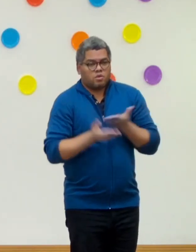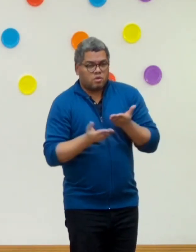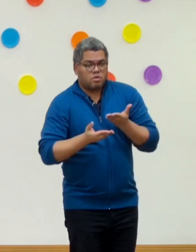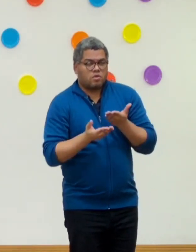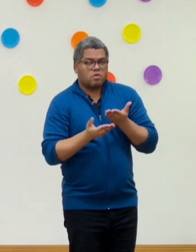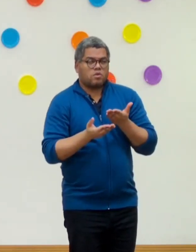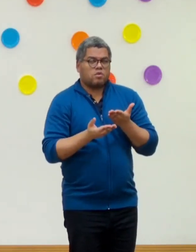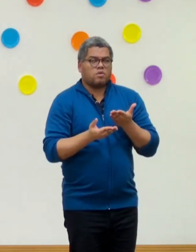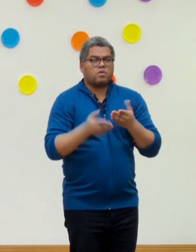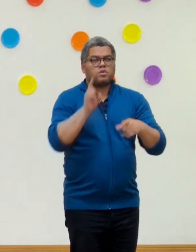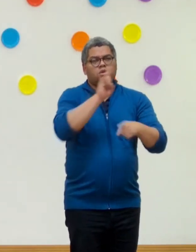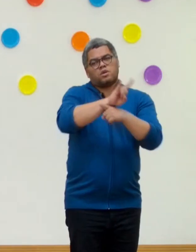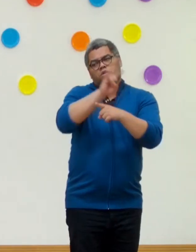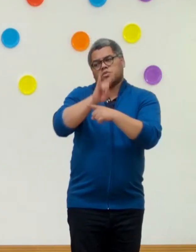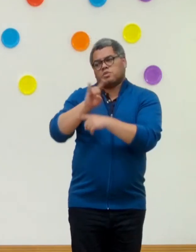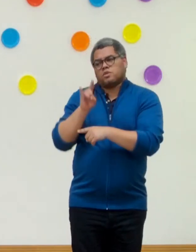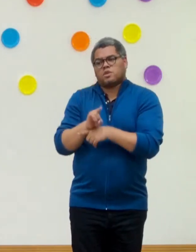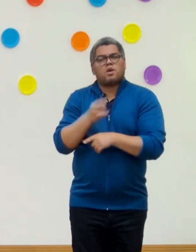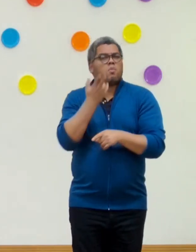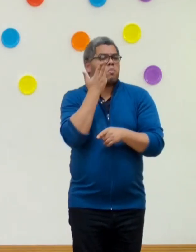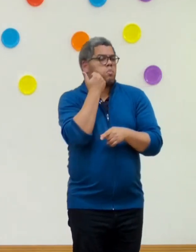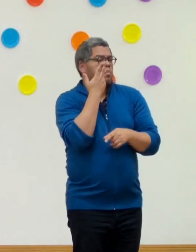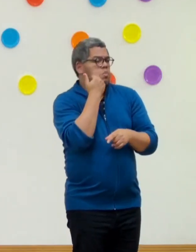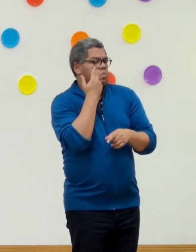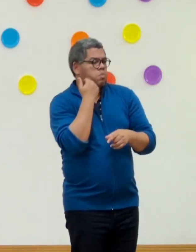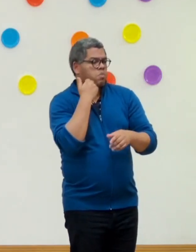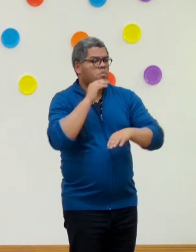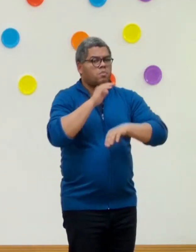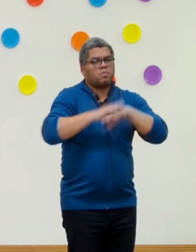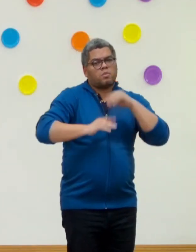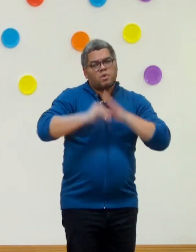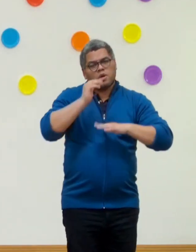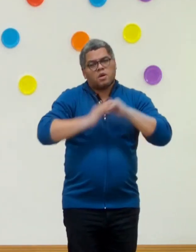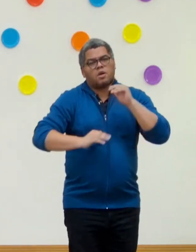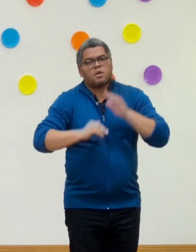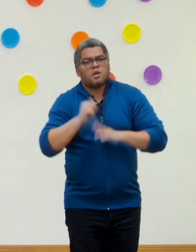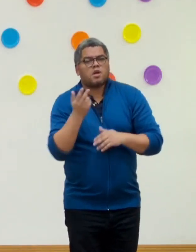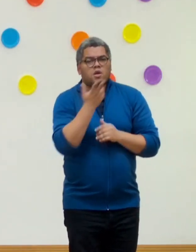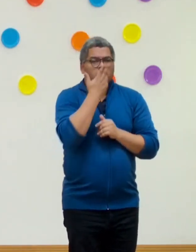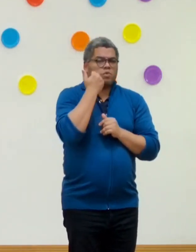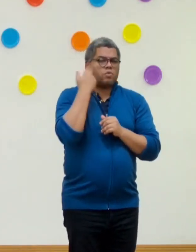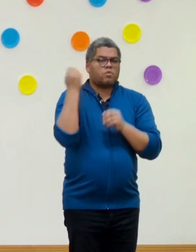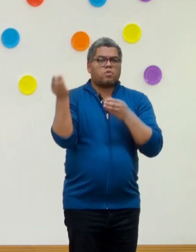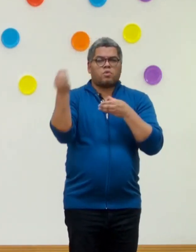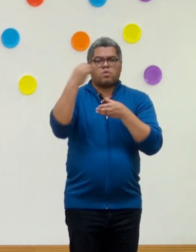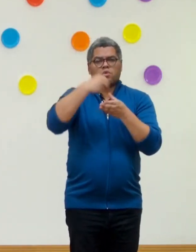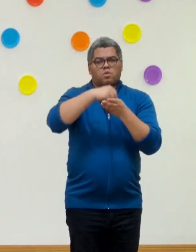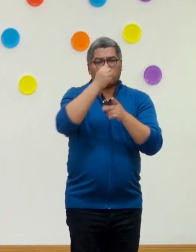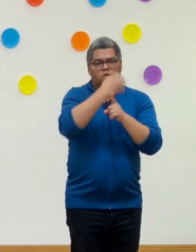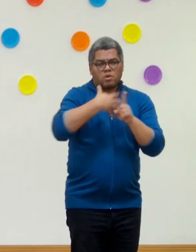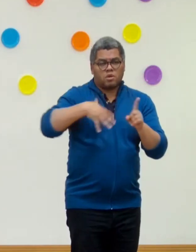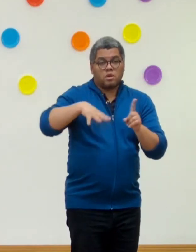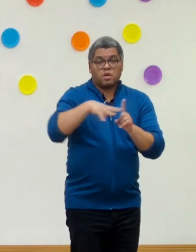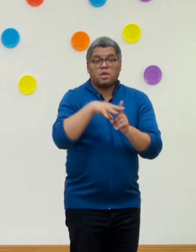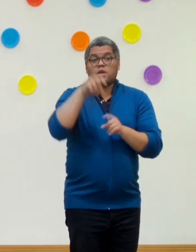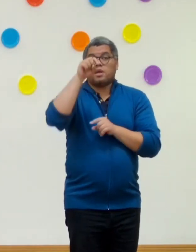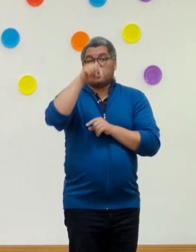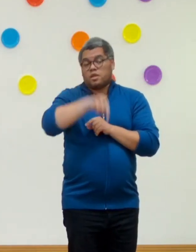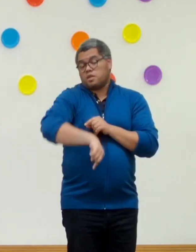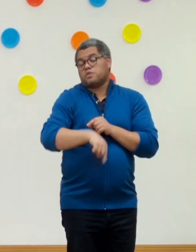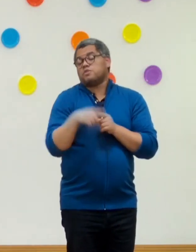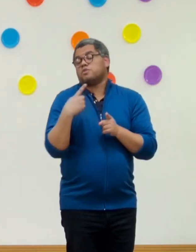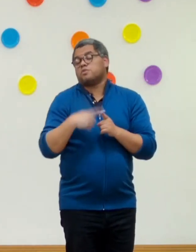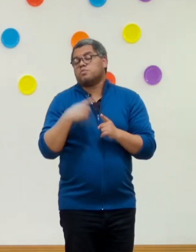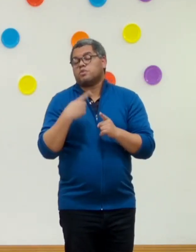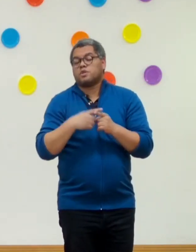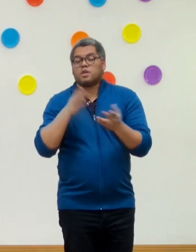prática aceitável, não é? Uma prática comum na nossa sociedade. E isso veio da revolução sexual dos anos